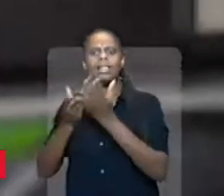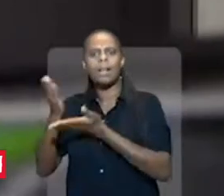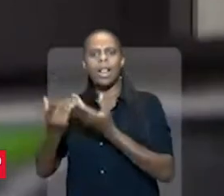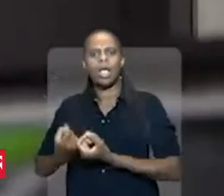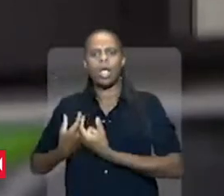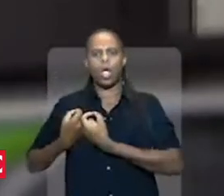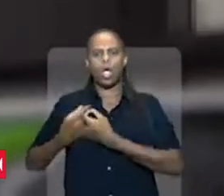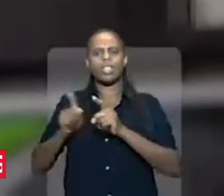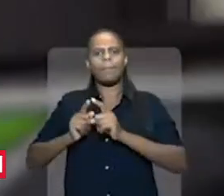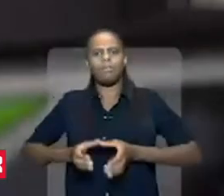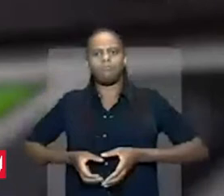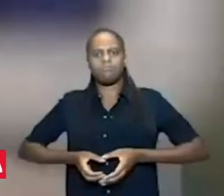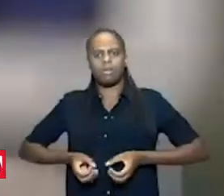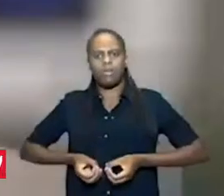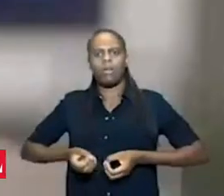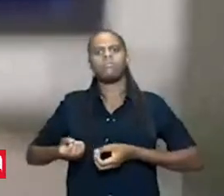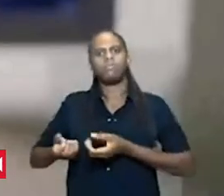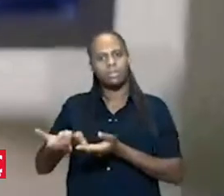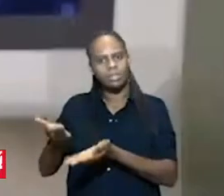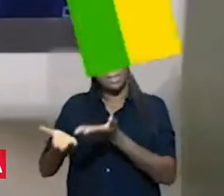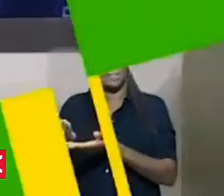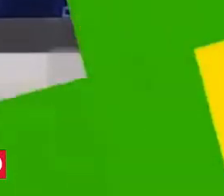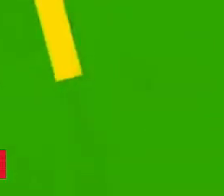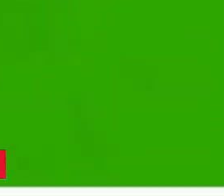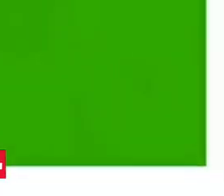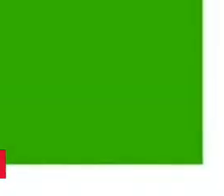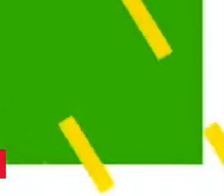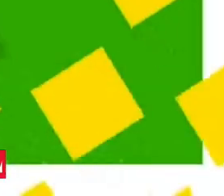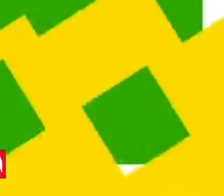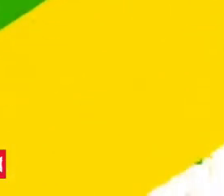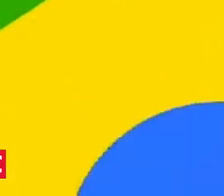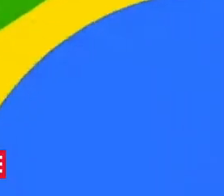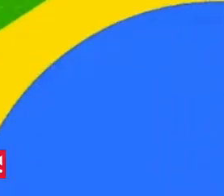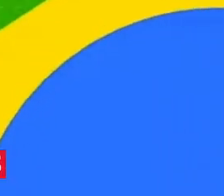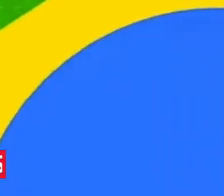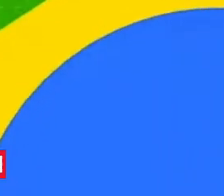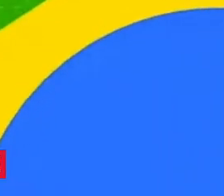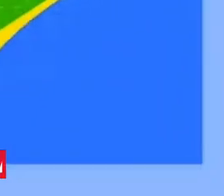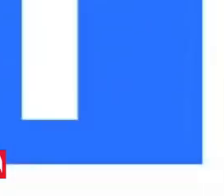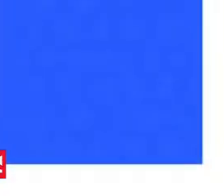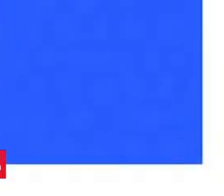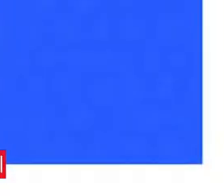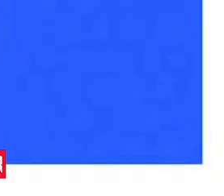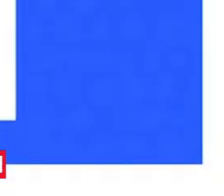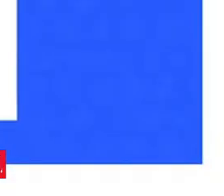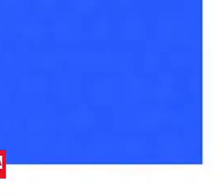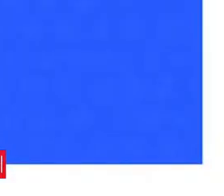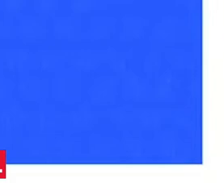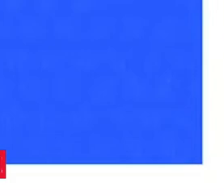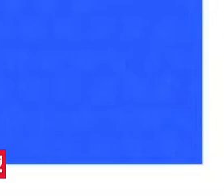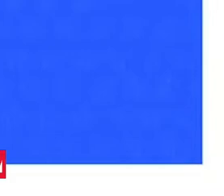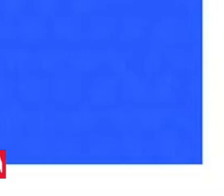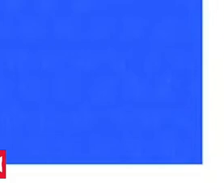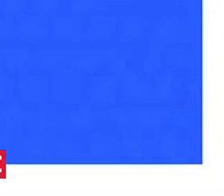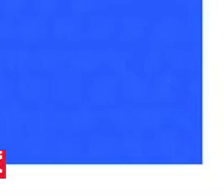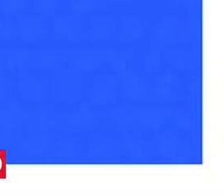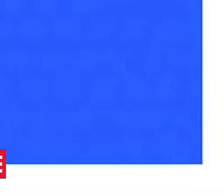tratamento imediato do câncer de mama e colo do útero. Pela esperança, pelo Brasil. Agora é Lula!